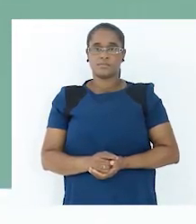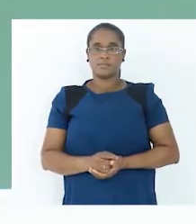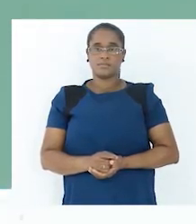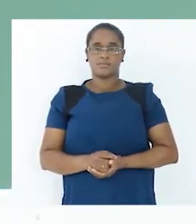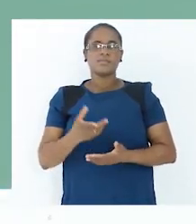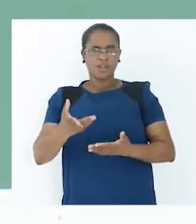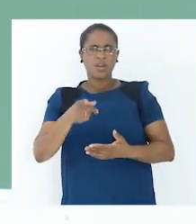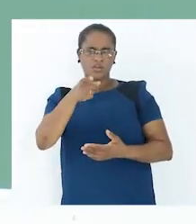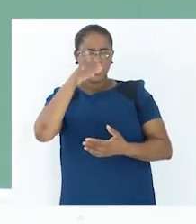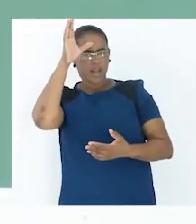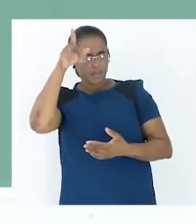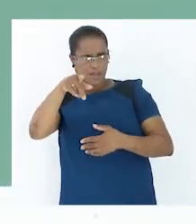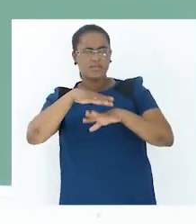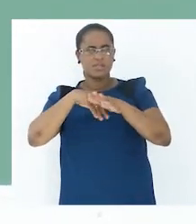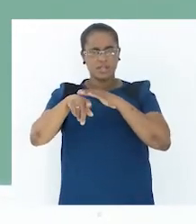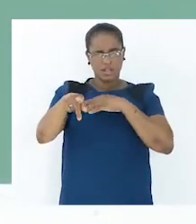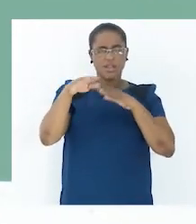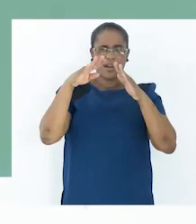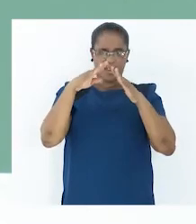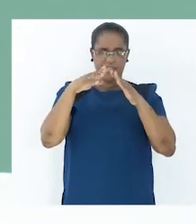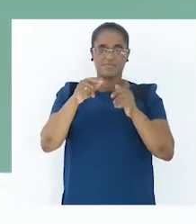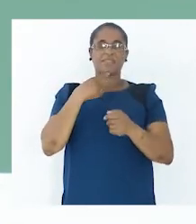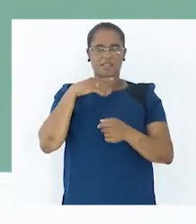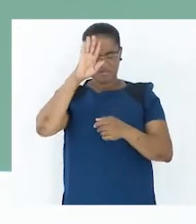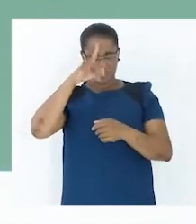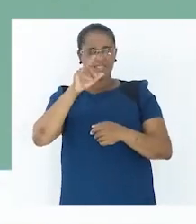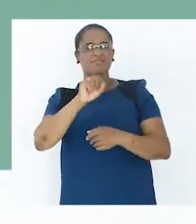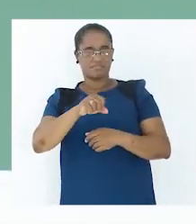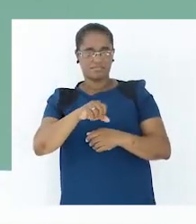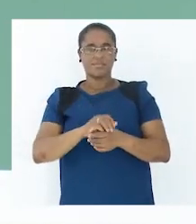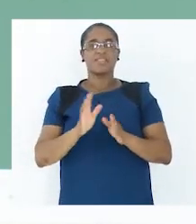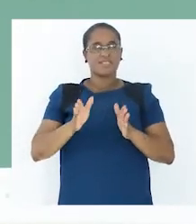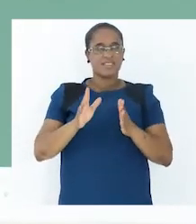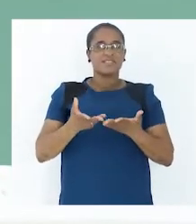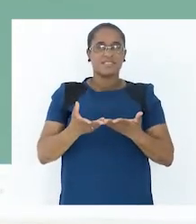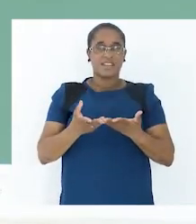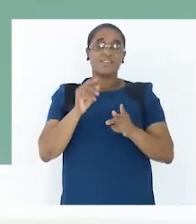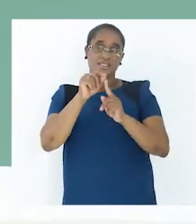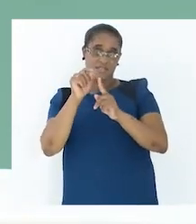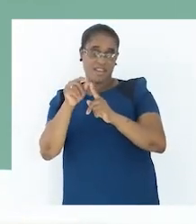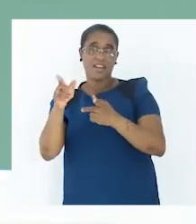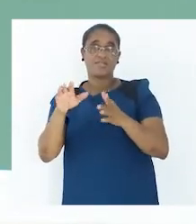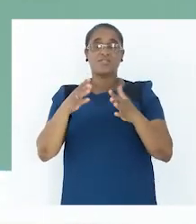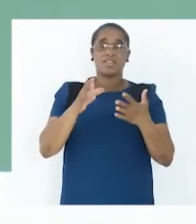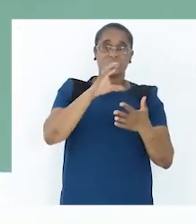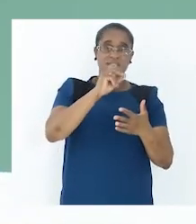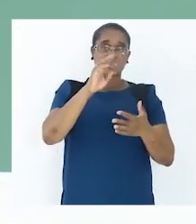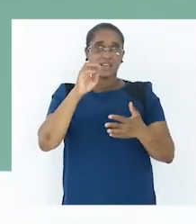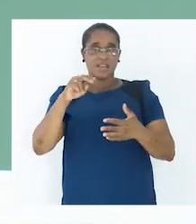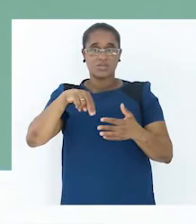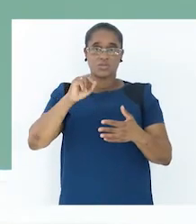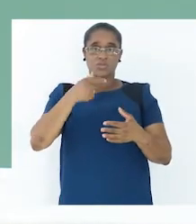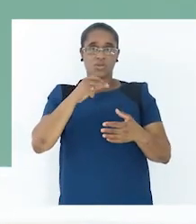É capaz de resolver isto em casa? Temos a certeza que sim. Já estão identificados os casos notáveis, agora é